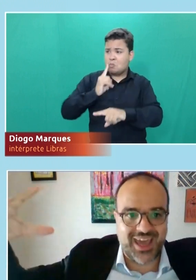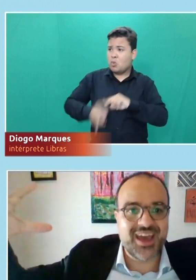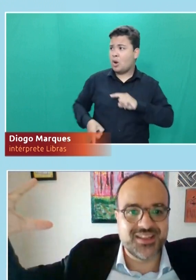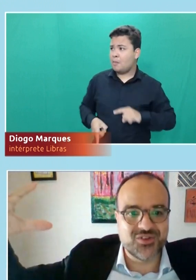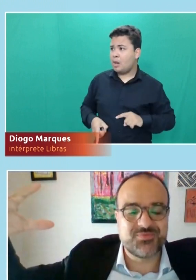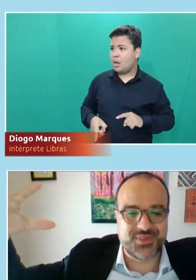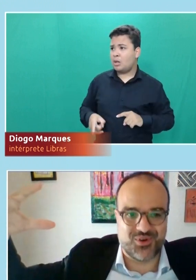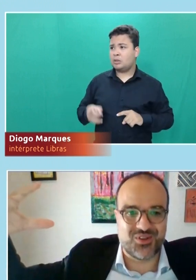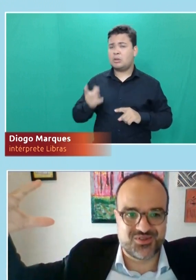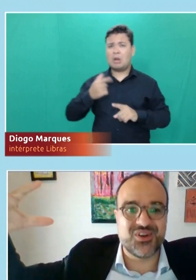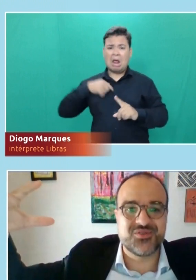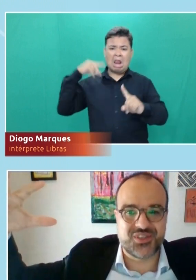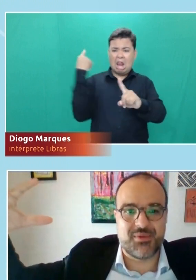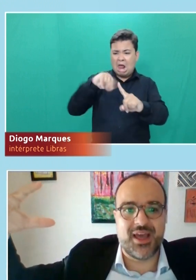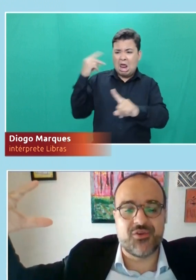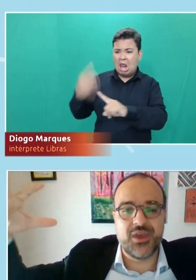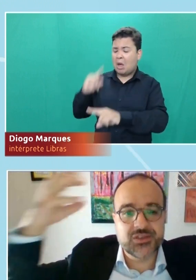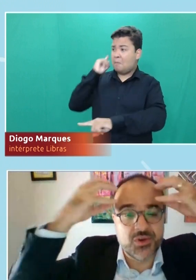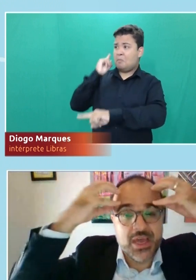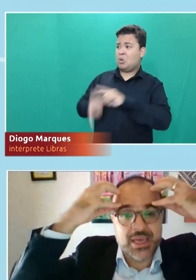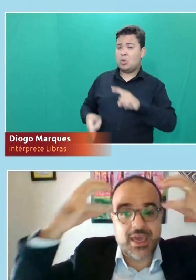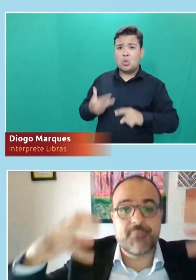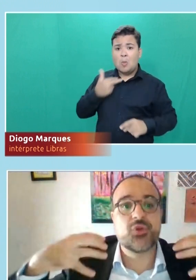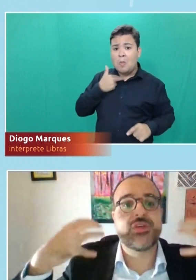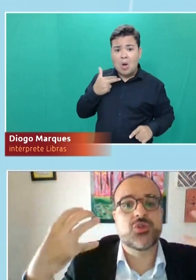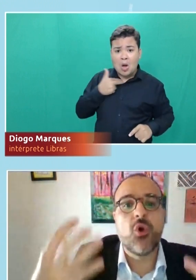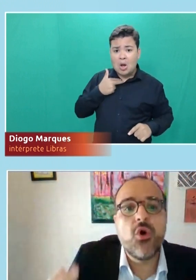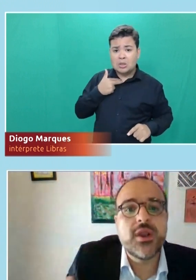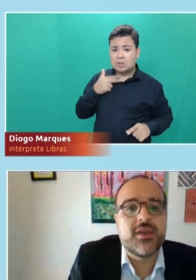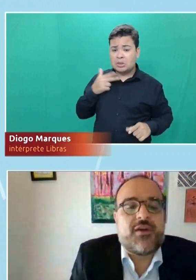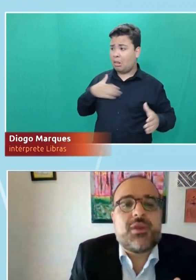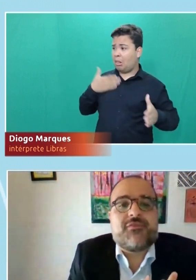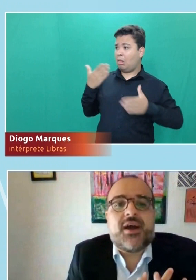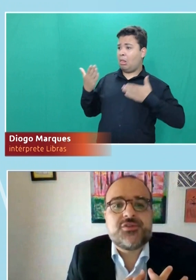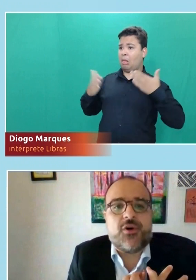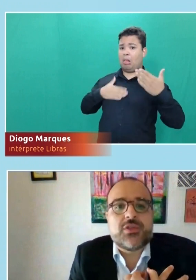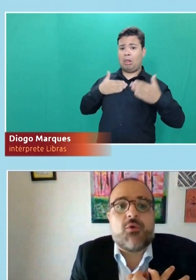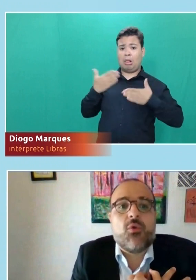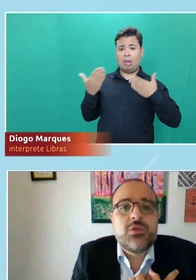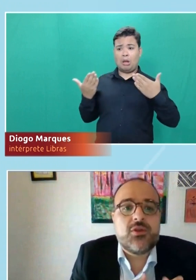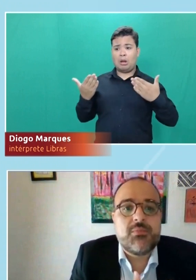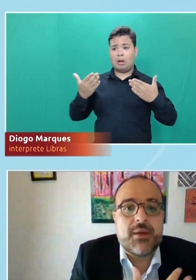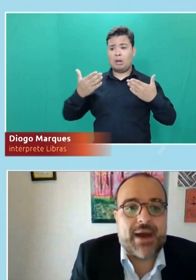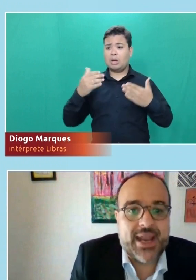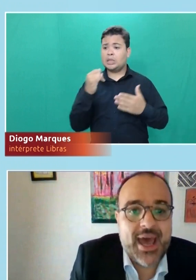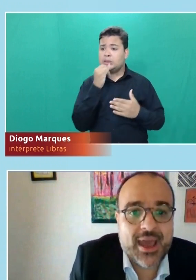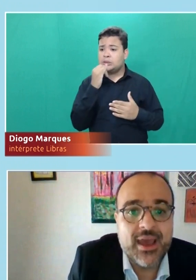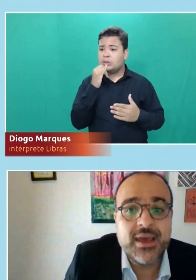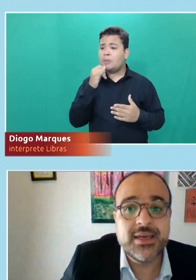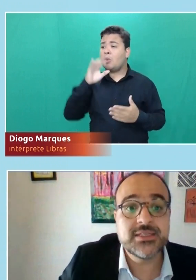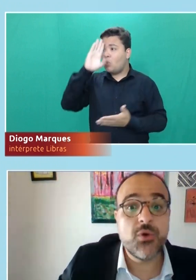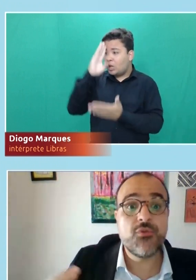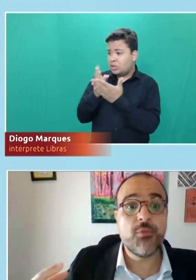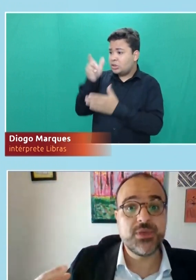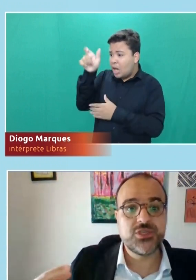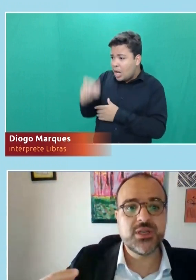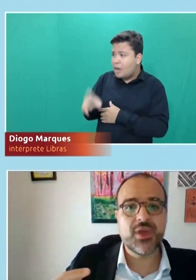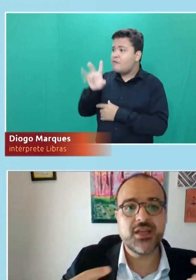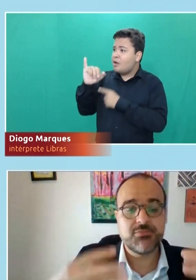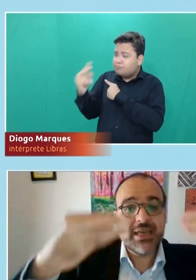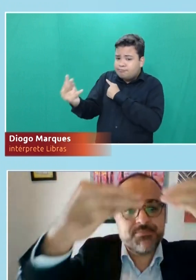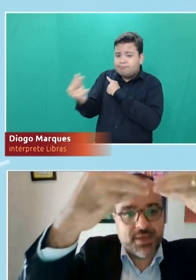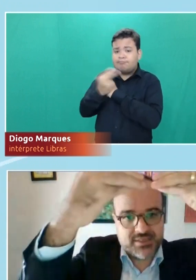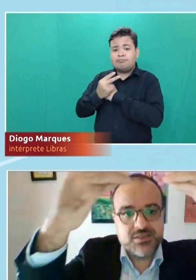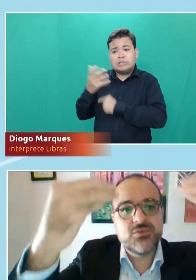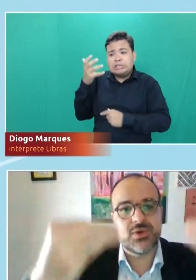figura paterna, né? Os psicólogos gostam de trabalhar com isso, que é protetora, que vai me levar de volta ao útero e me amparar. Então eu vou pedir